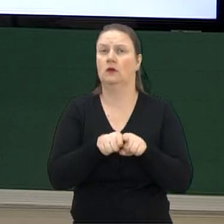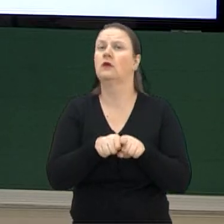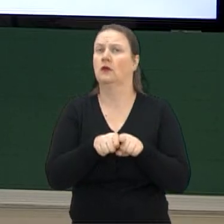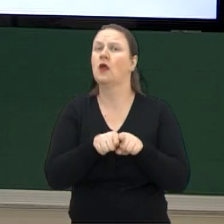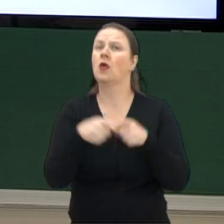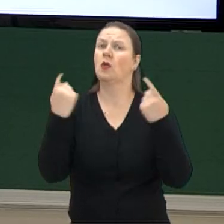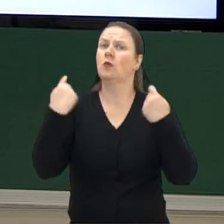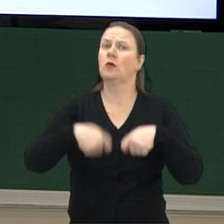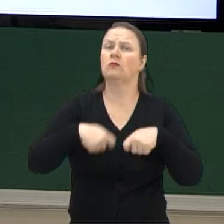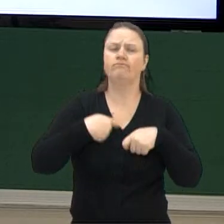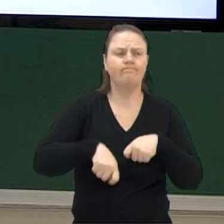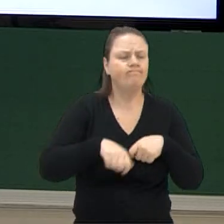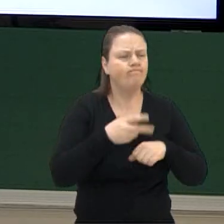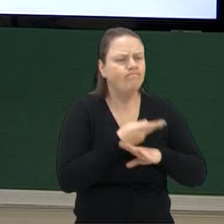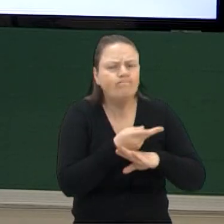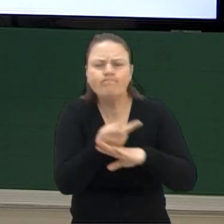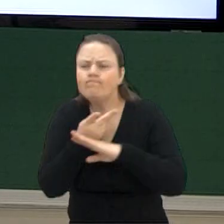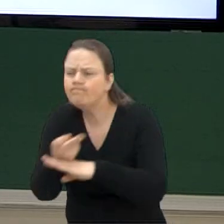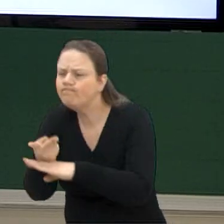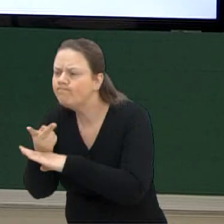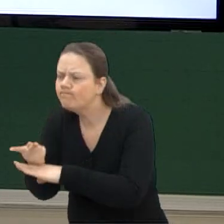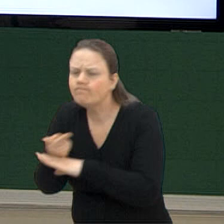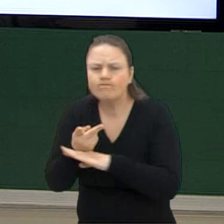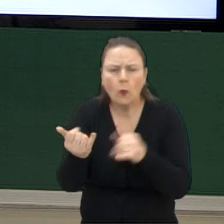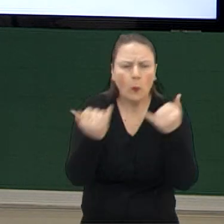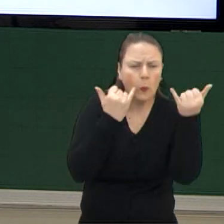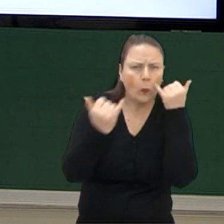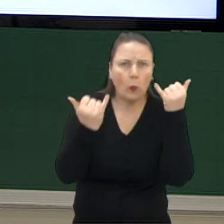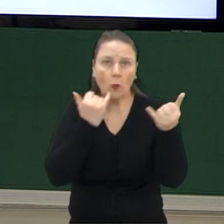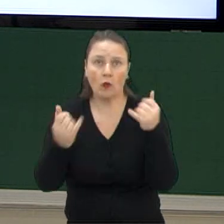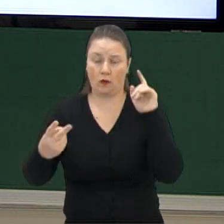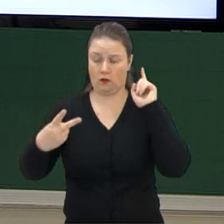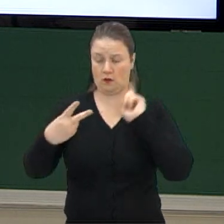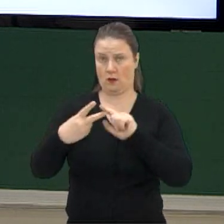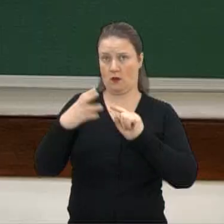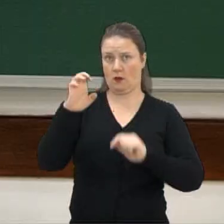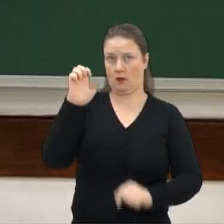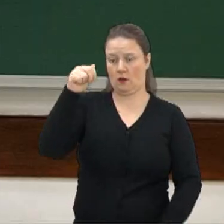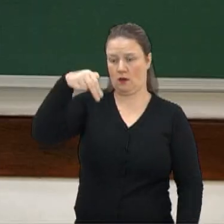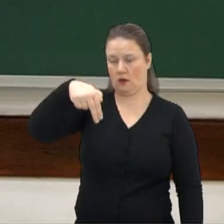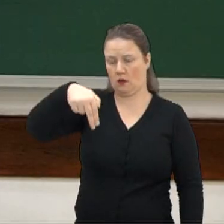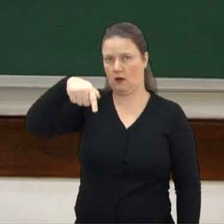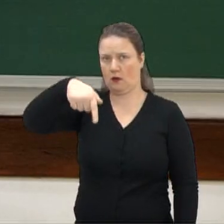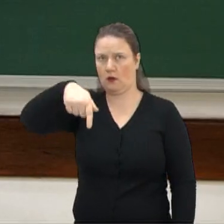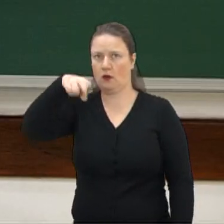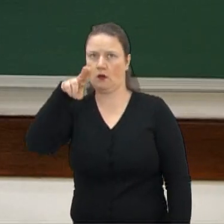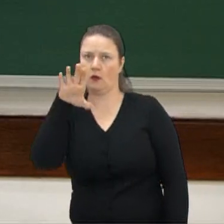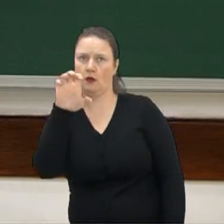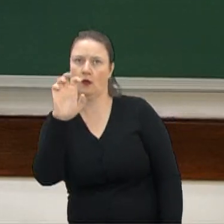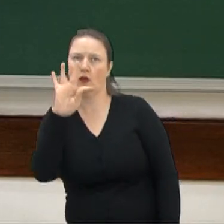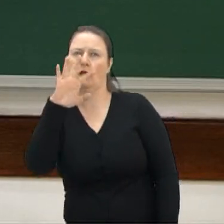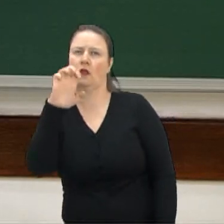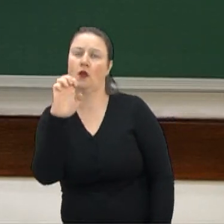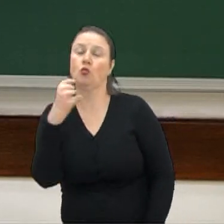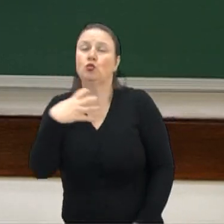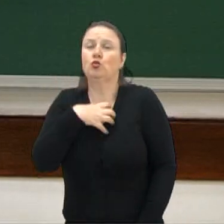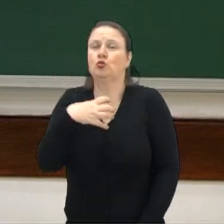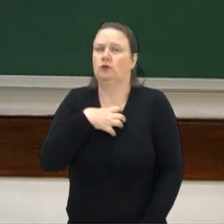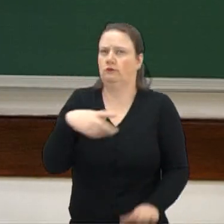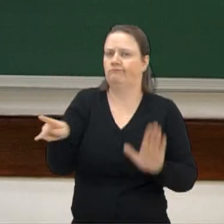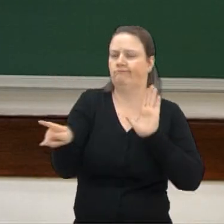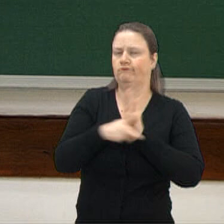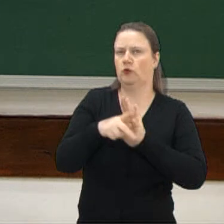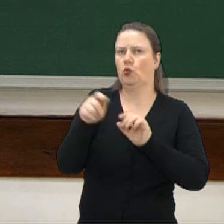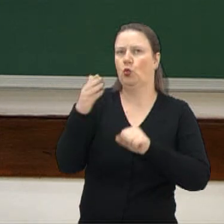eu preciso recolher alguns dados, colher esses dados, e a enquete pode ser uma dessas formas para eu fazer isso.